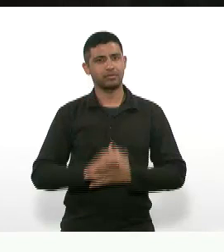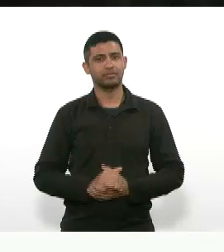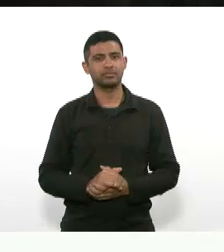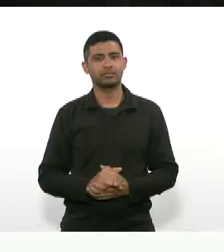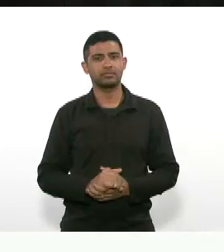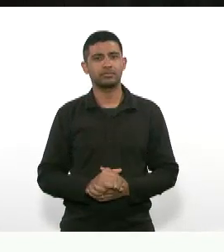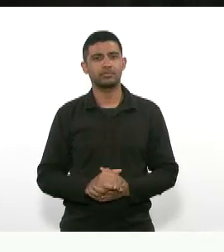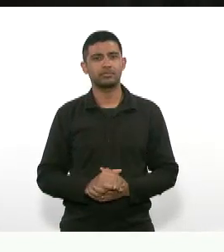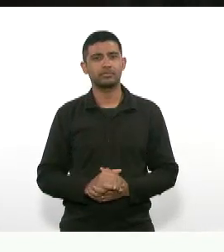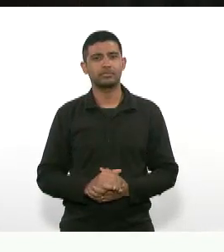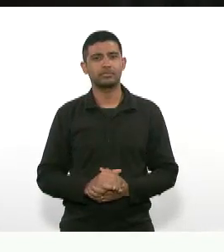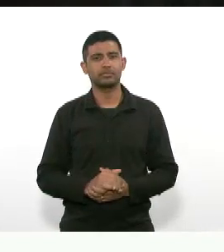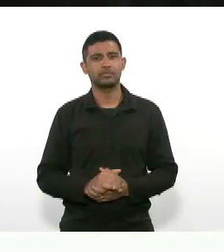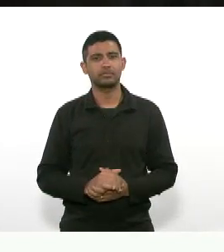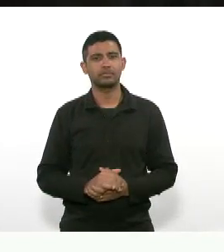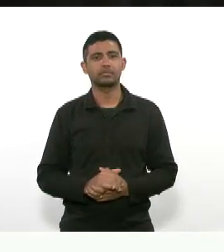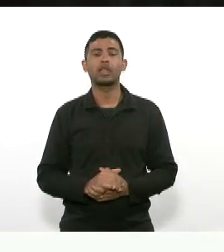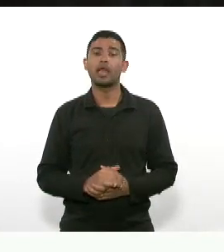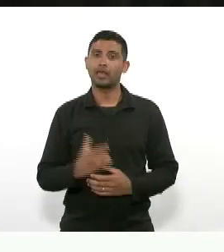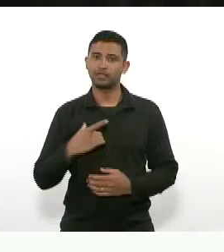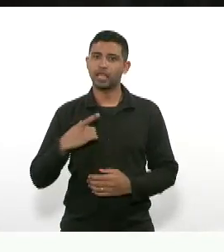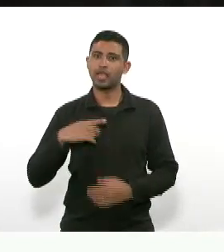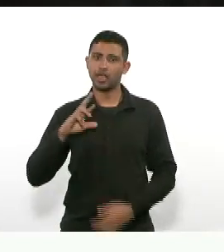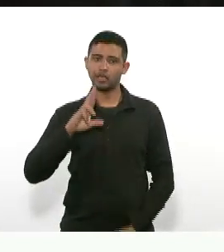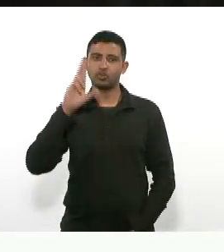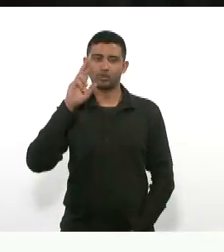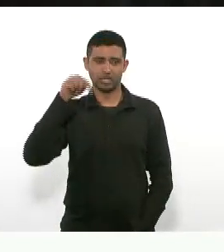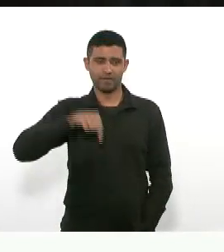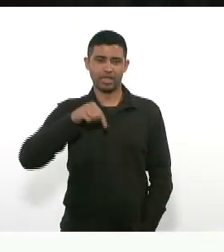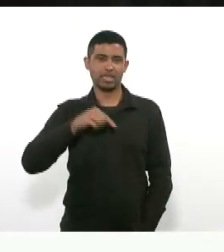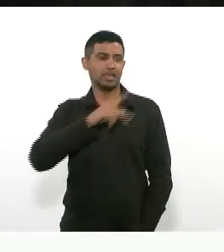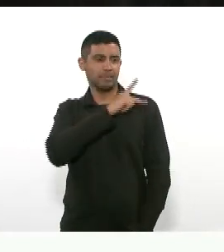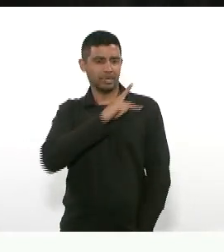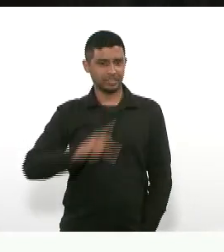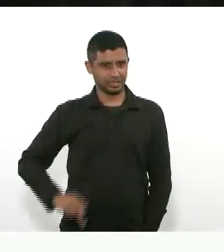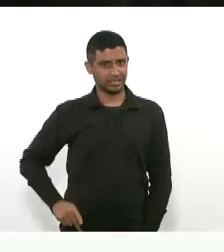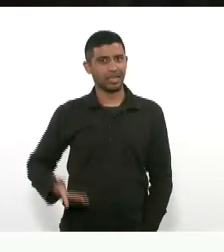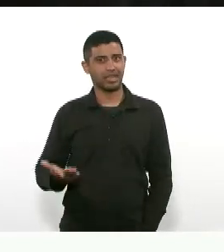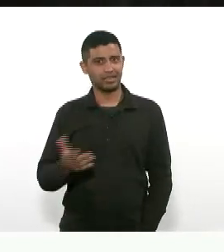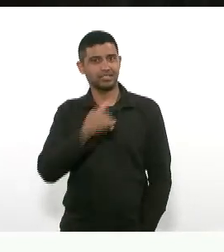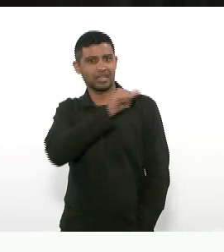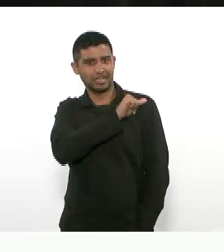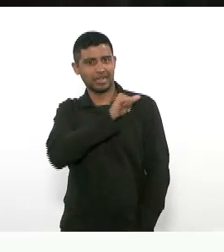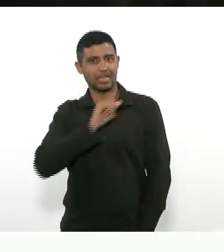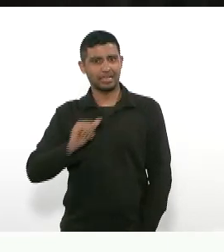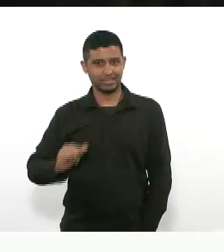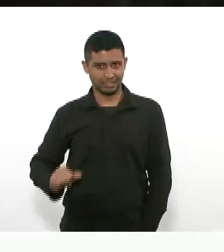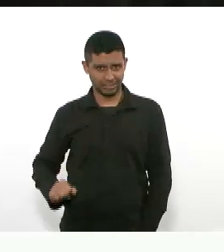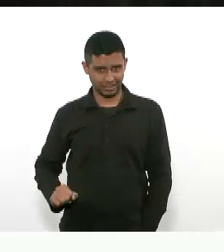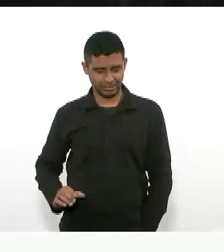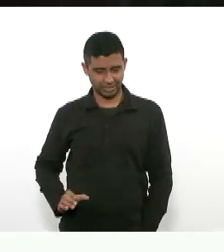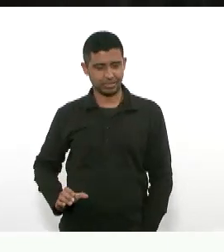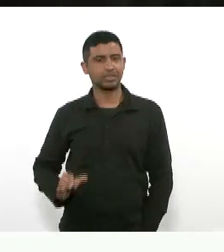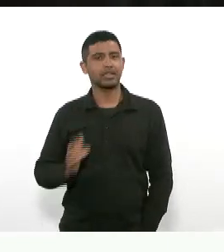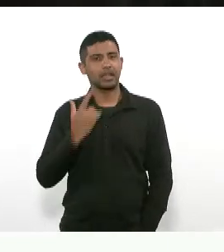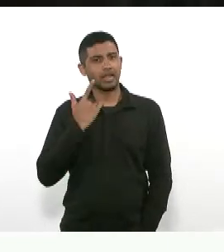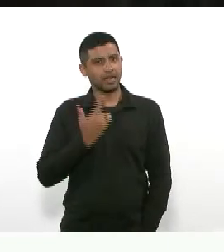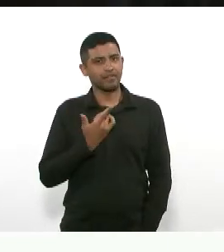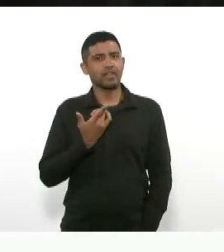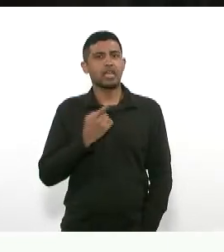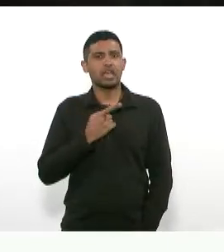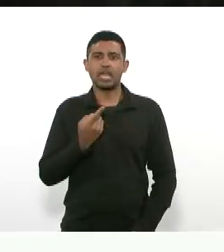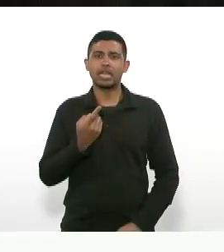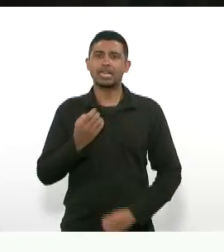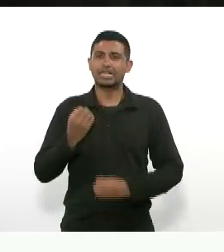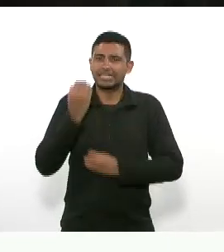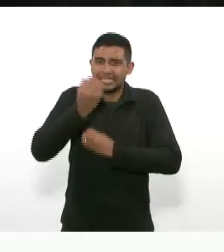sobre a condução do presidente André Siciliano, está doando 10 milhões para cumprir aí,